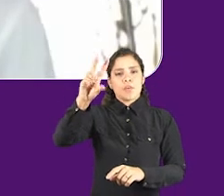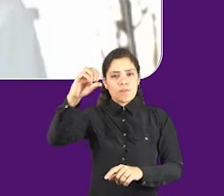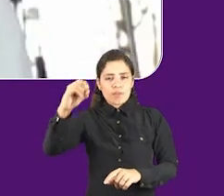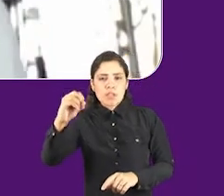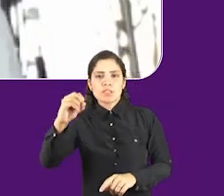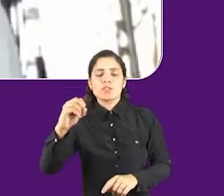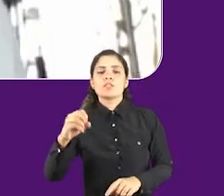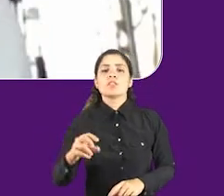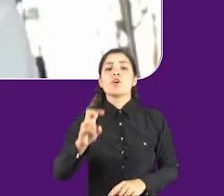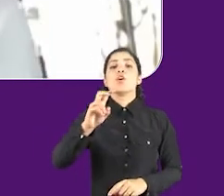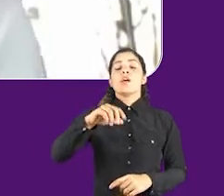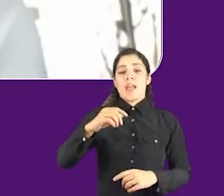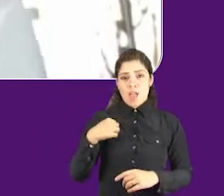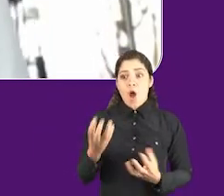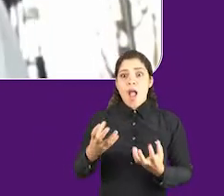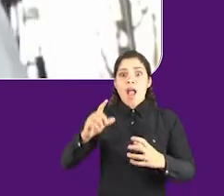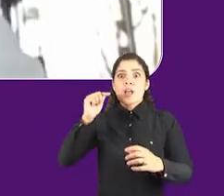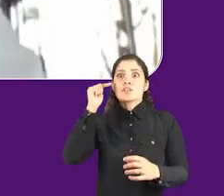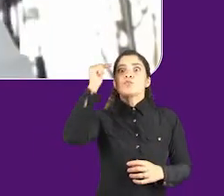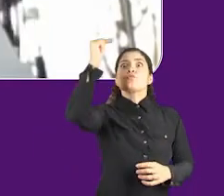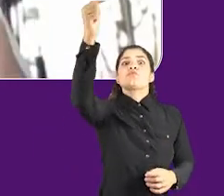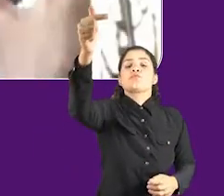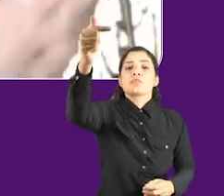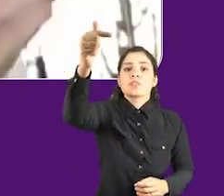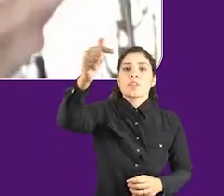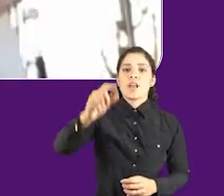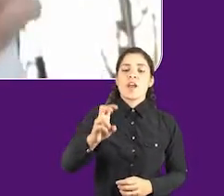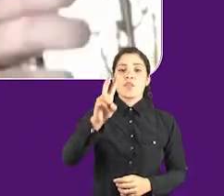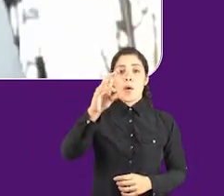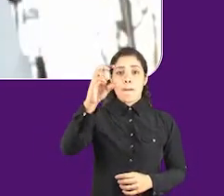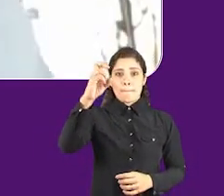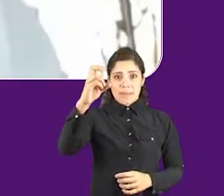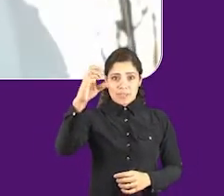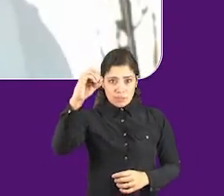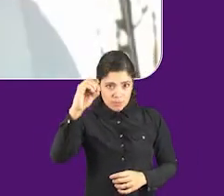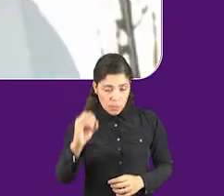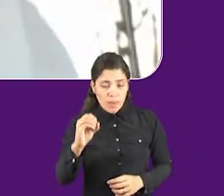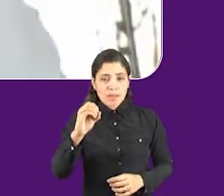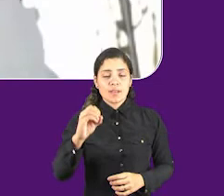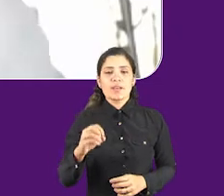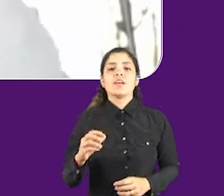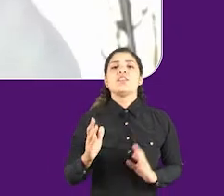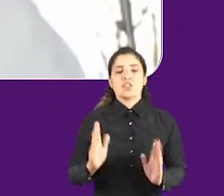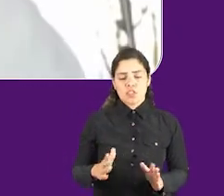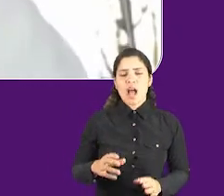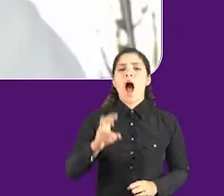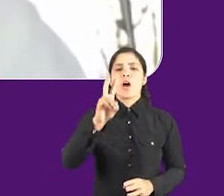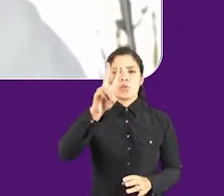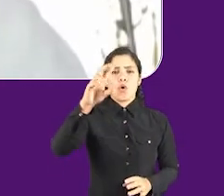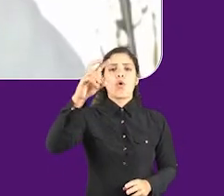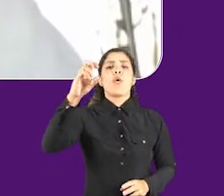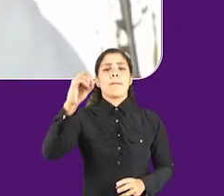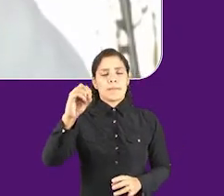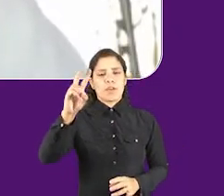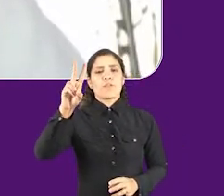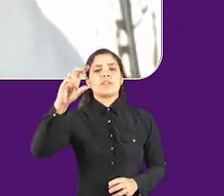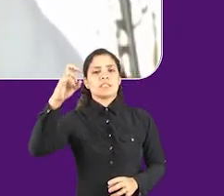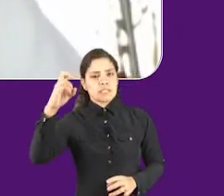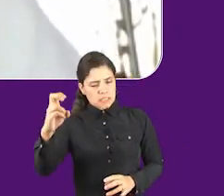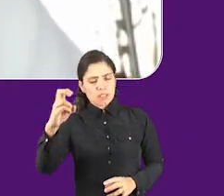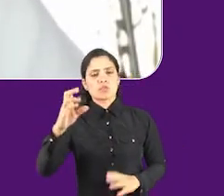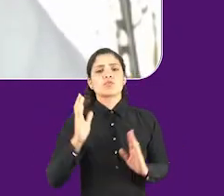para dormir 5 cara de cansado essa e a meta que a gente tinha a essa